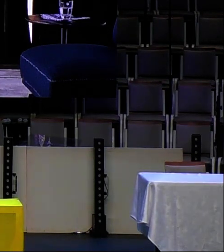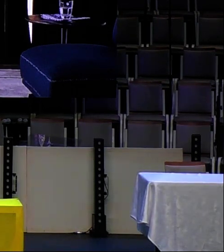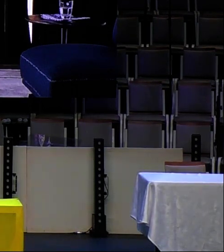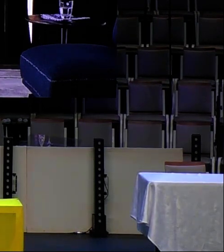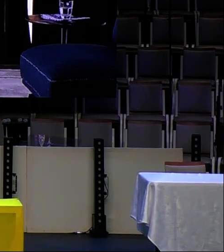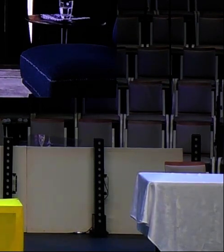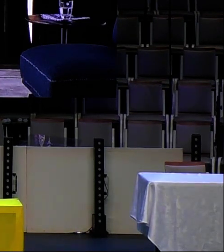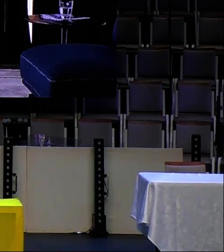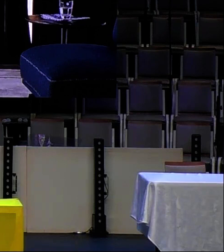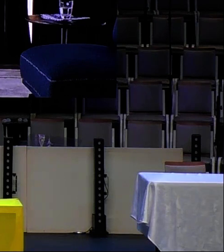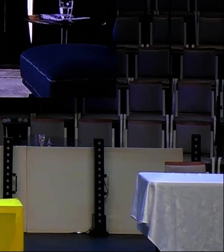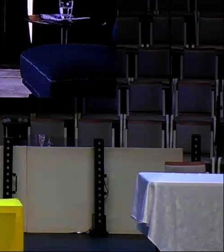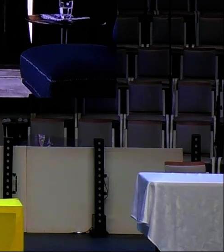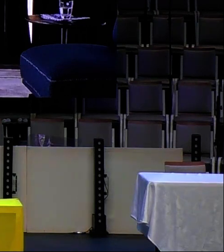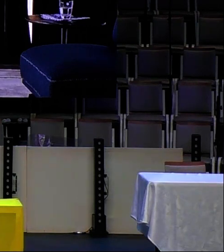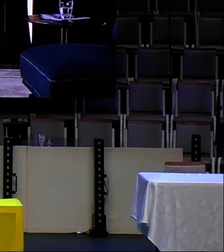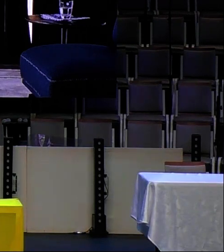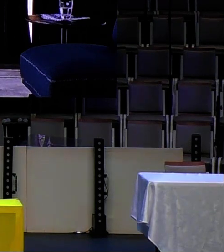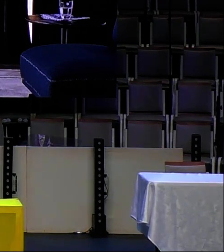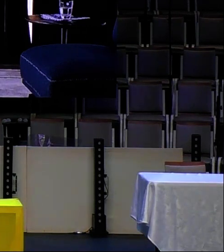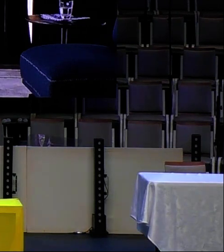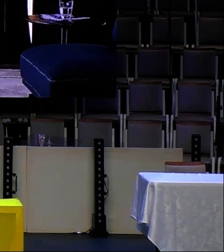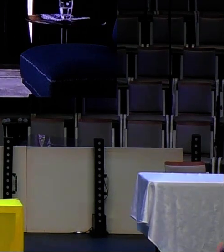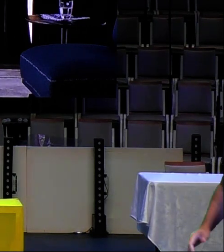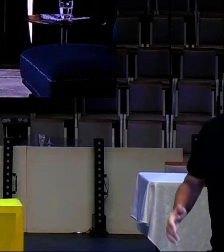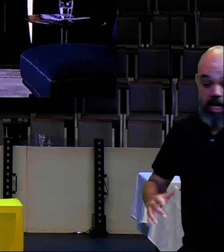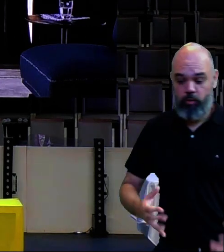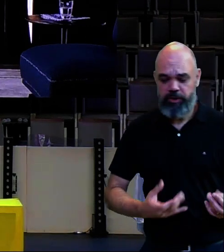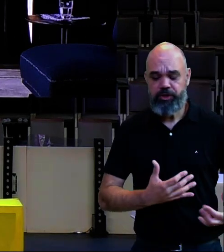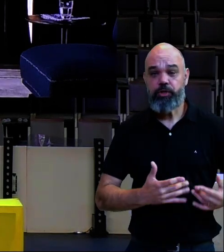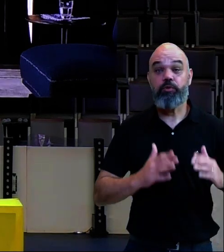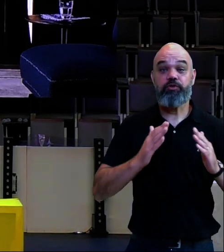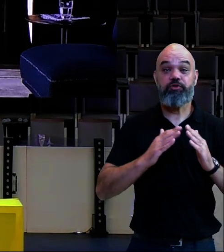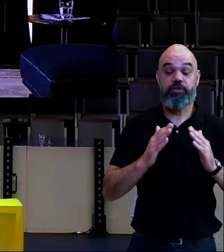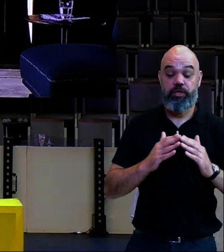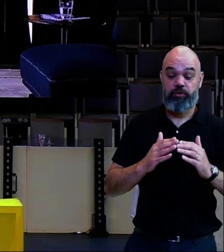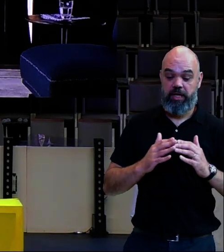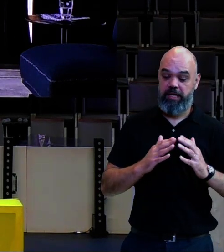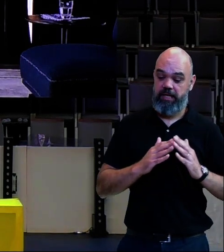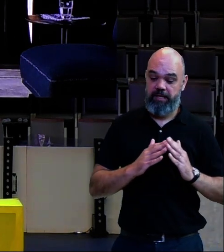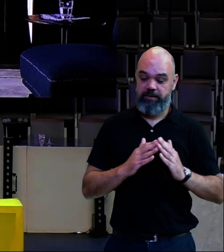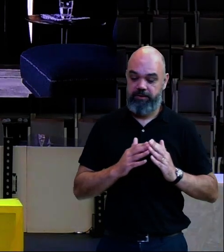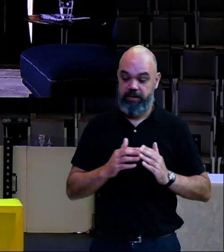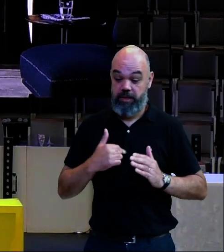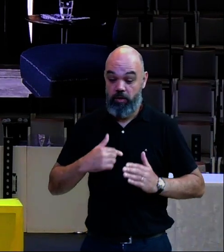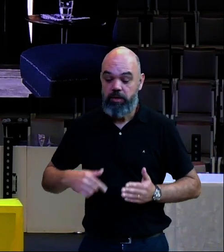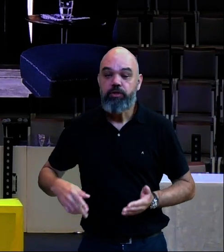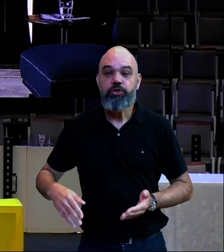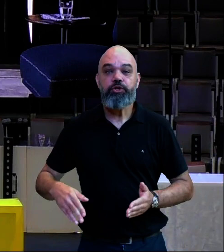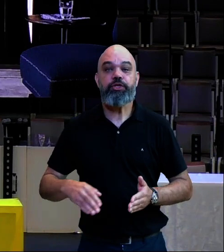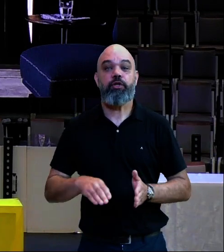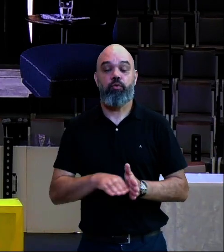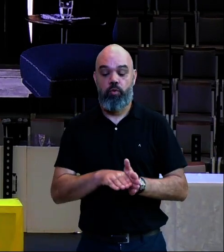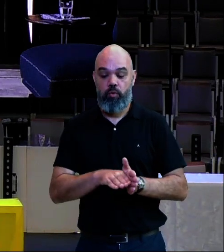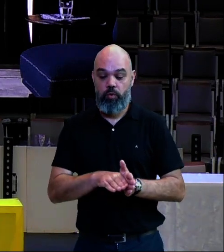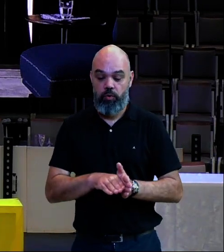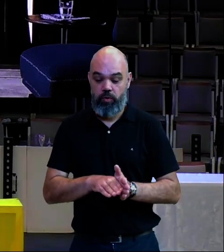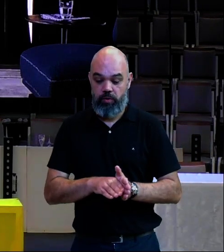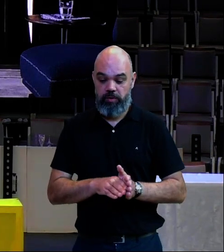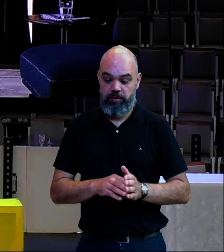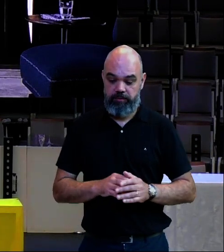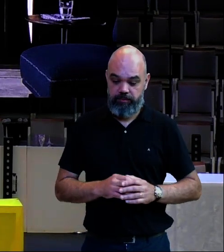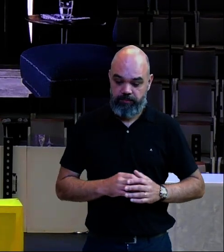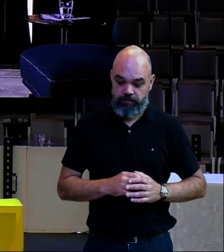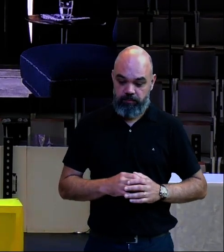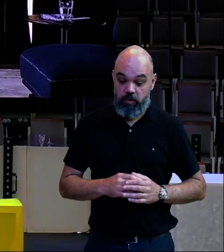Aconteceu um incêndio naquela casa, mas estamos bem. Logo, logo chegamos. Explicamos direitinho. Meu Deus, Vitória,